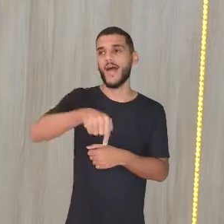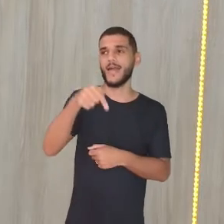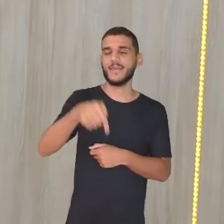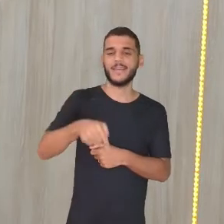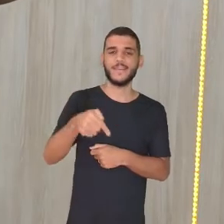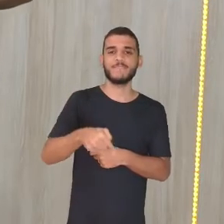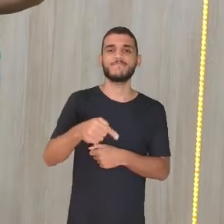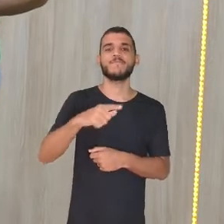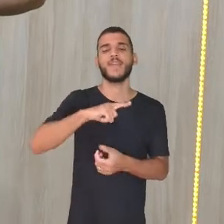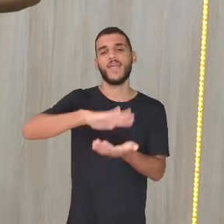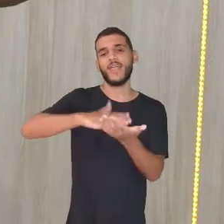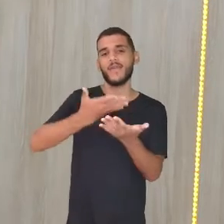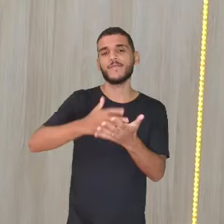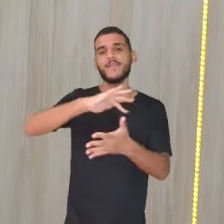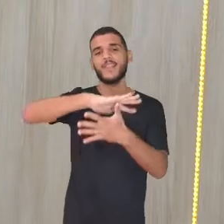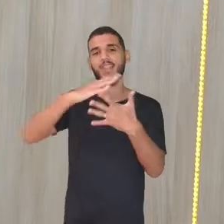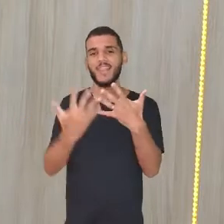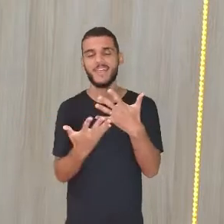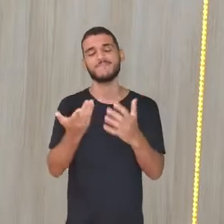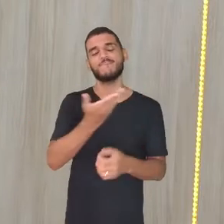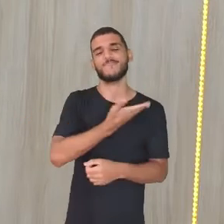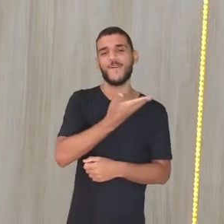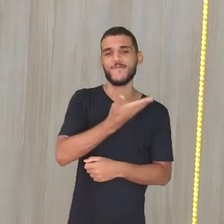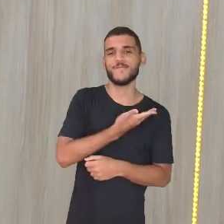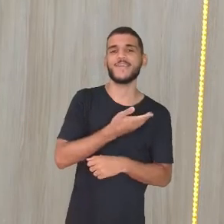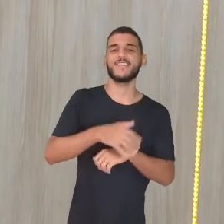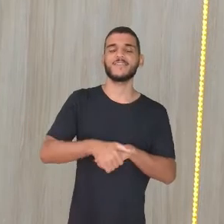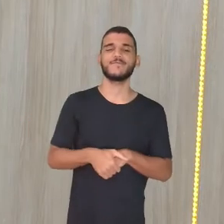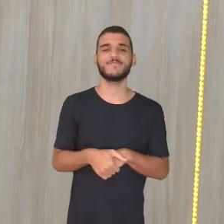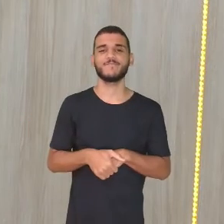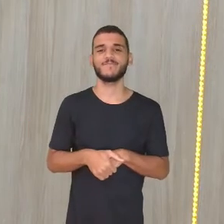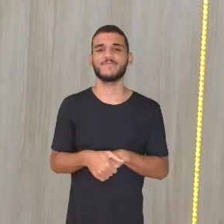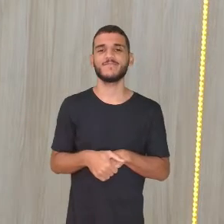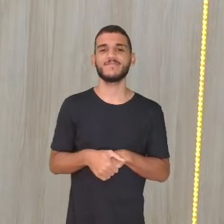na interpretação de Libras está meu amigo aqui,